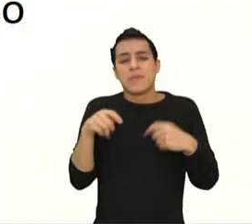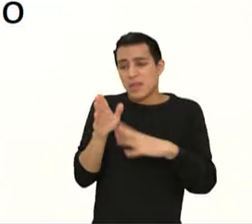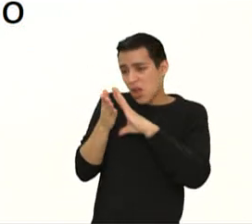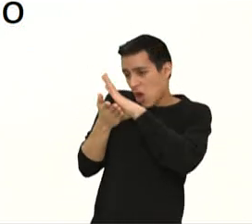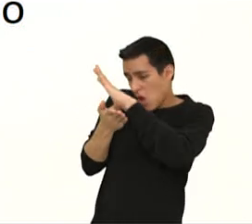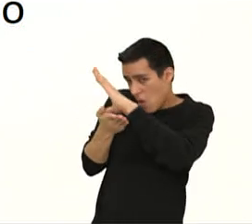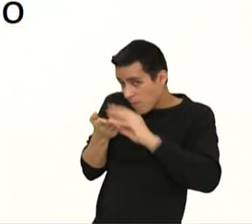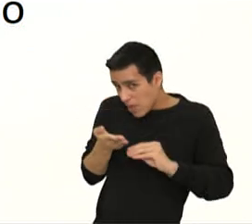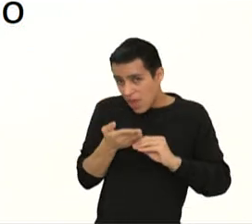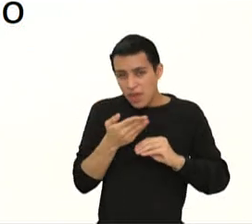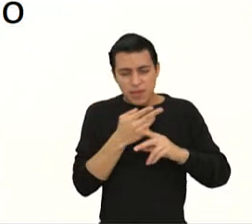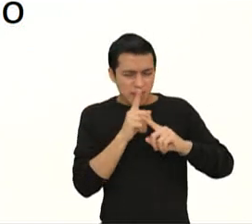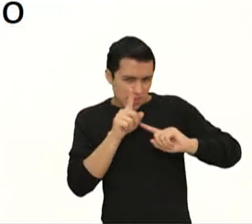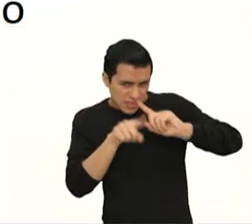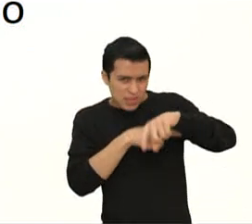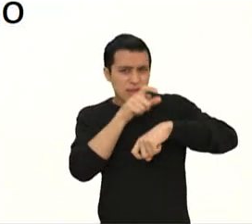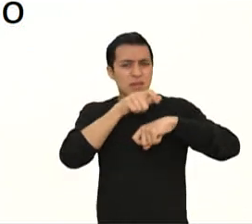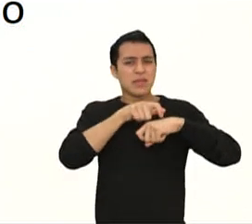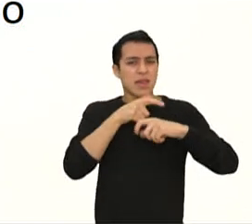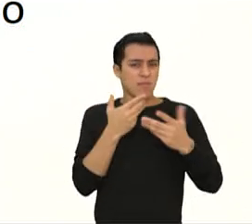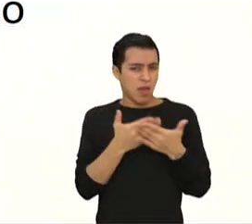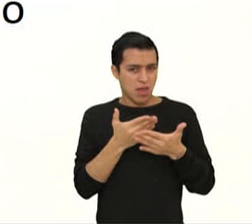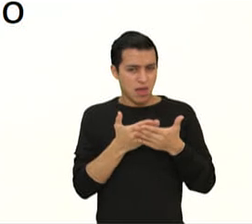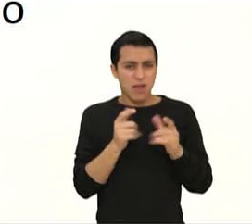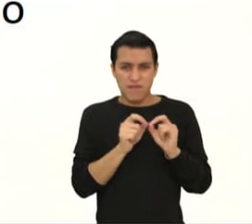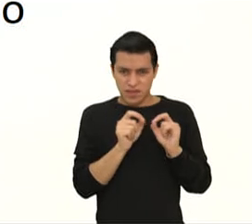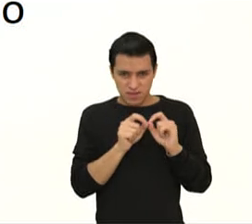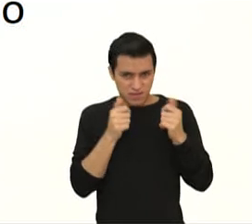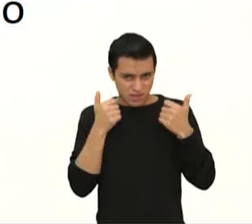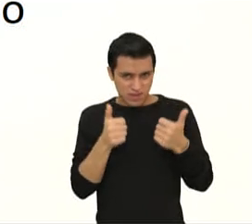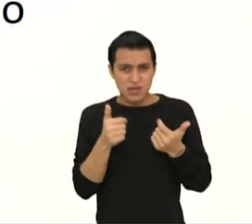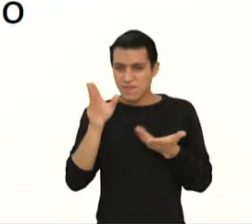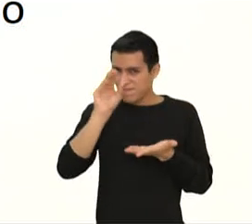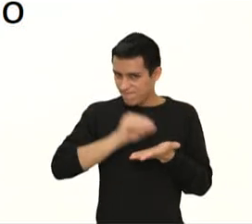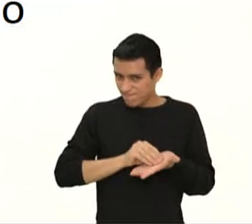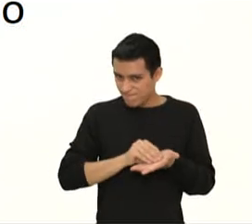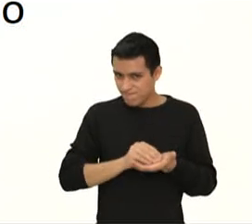para fazer no momento posterior à nossa aula. Então anote!